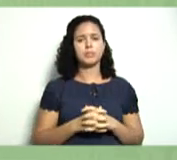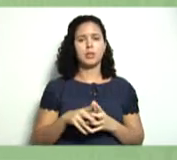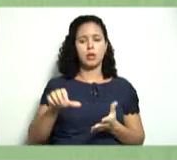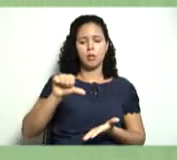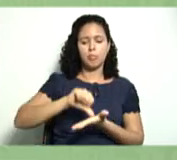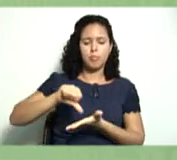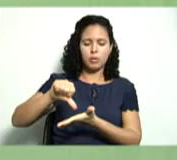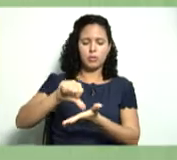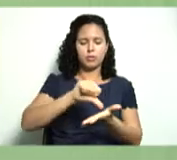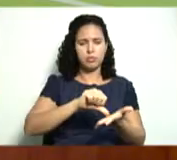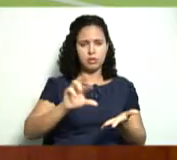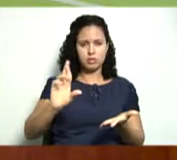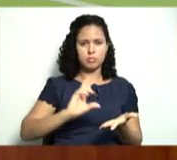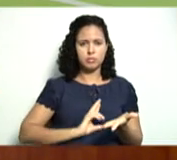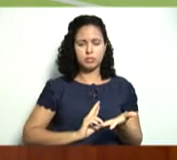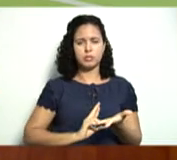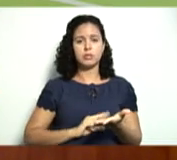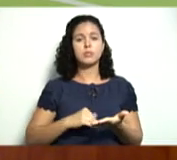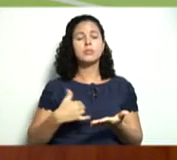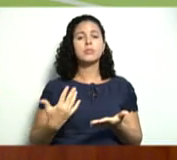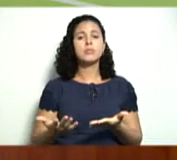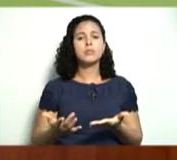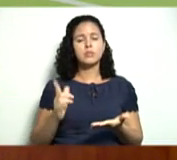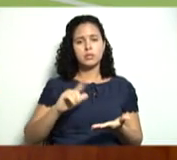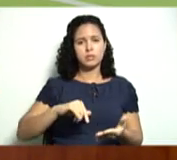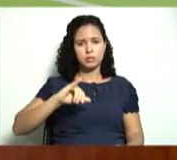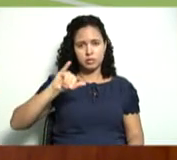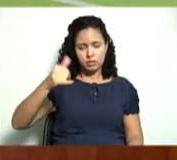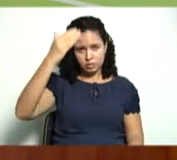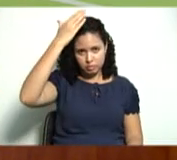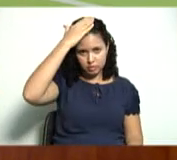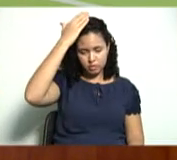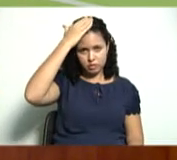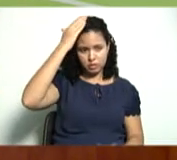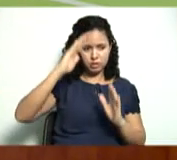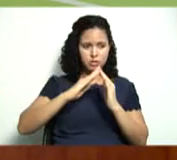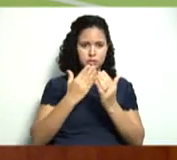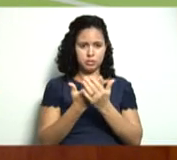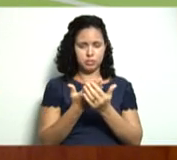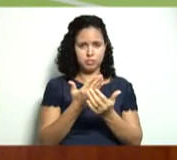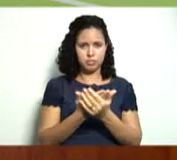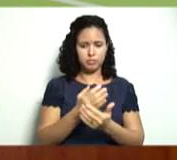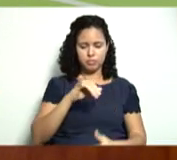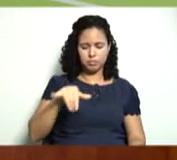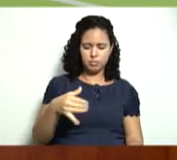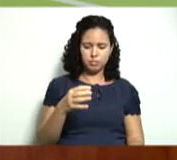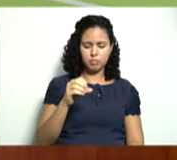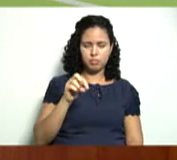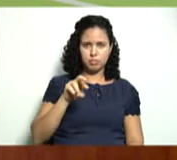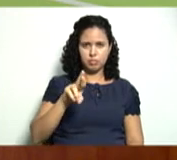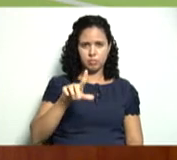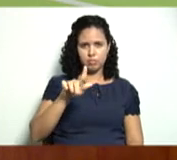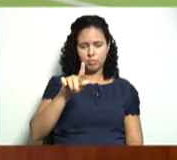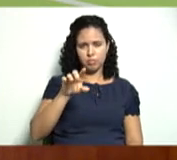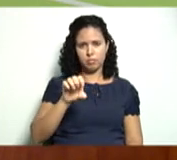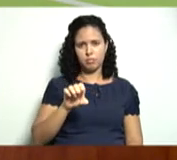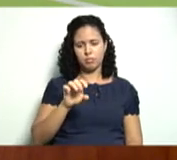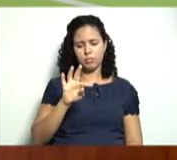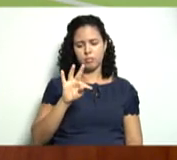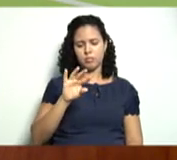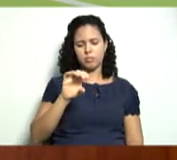entre os respondentes têm sim o pessoal lá de pará na escola jorge teixeira novamente já mandou uma resposta aqui